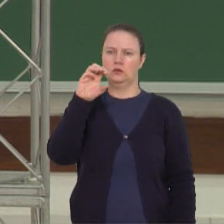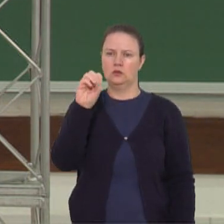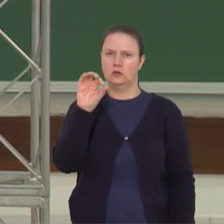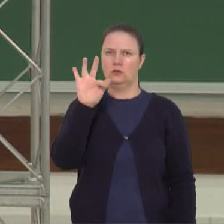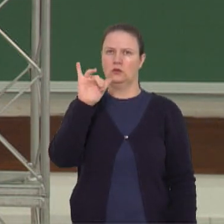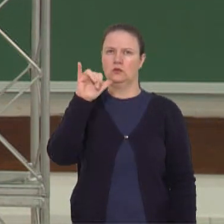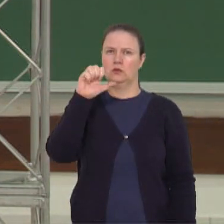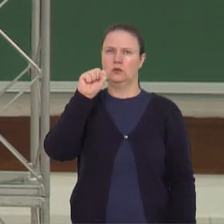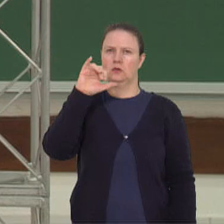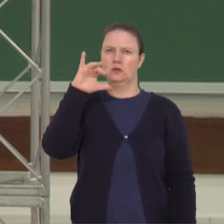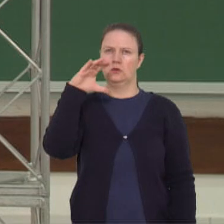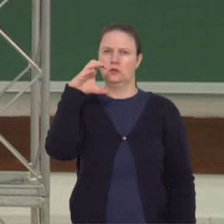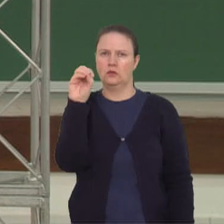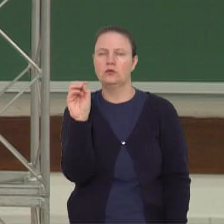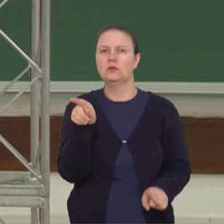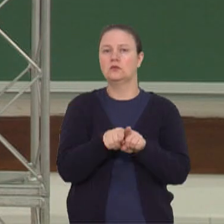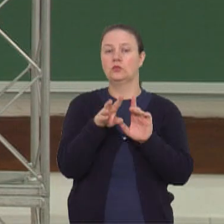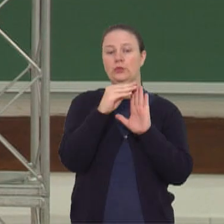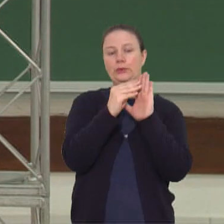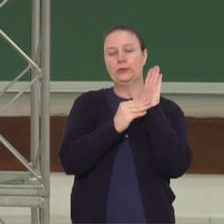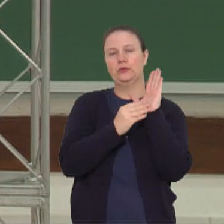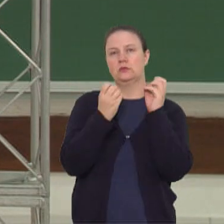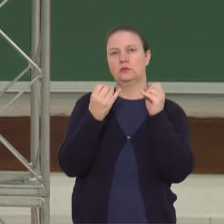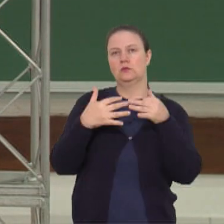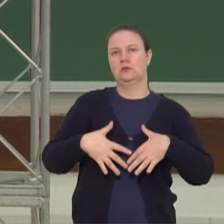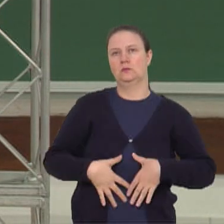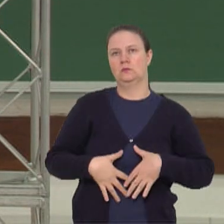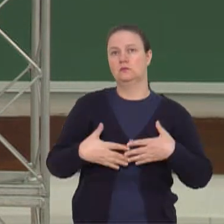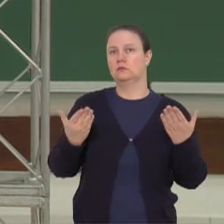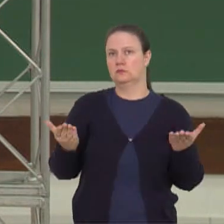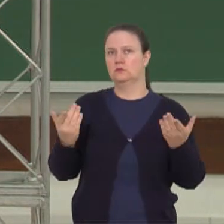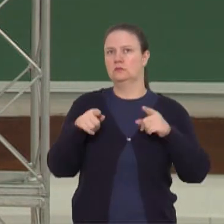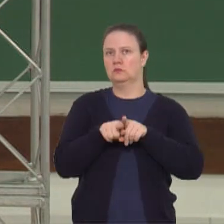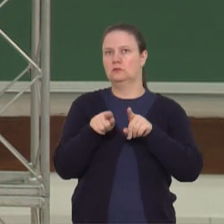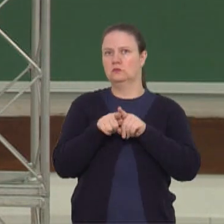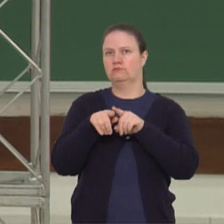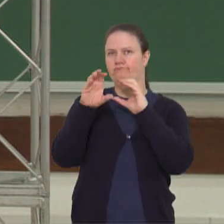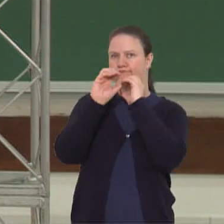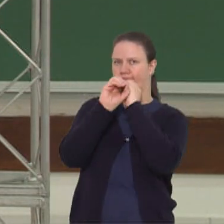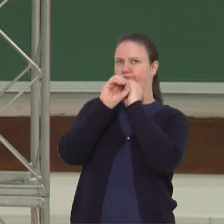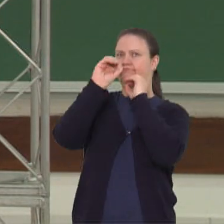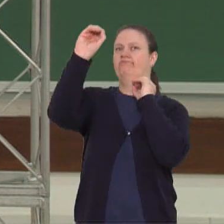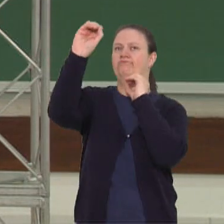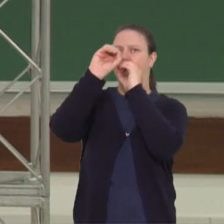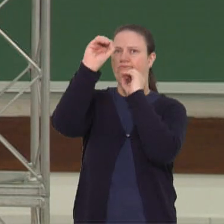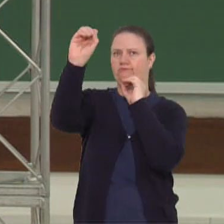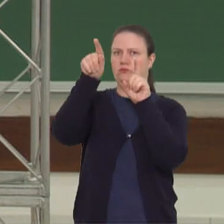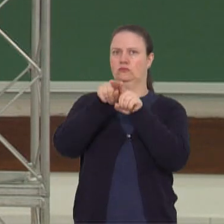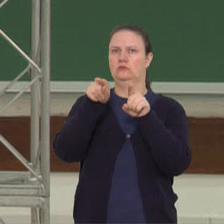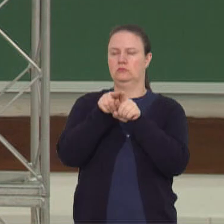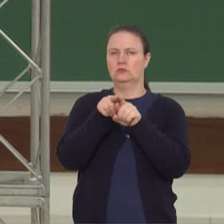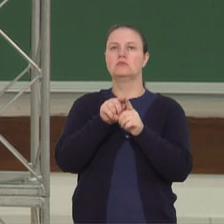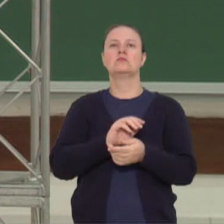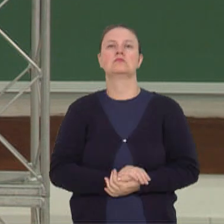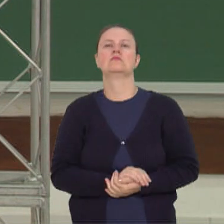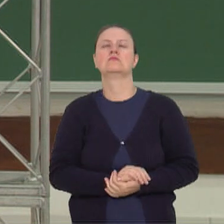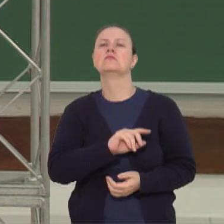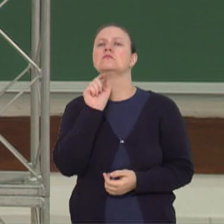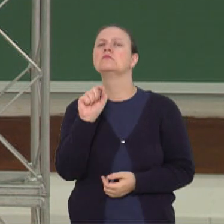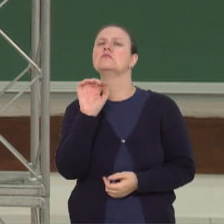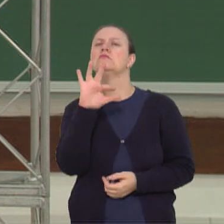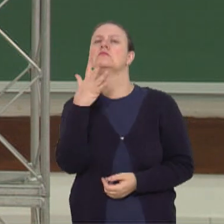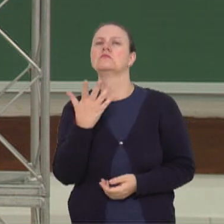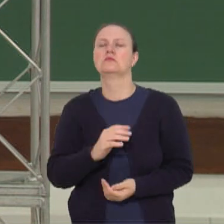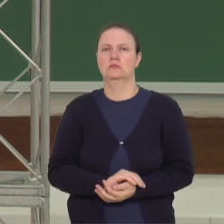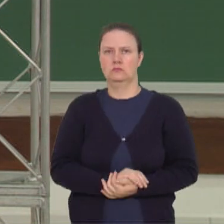o conteúdo de astrofísica, de astrologia. Então, o que acontece?